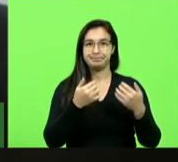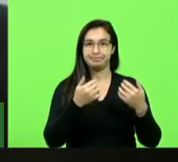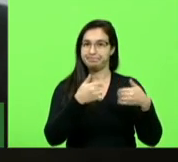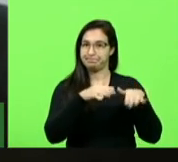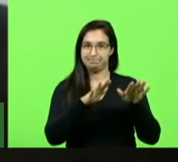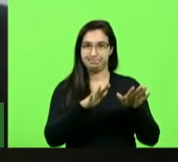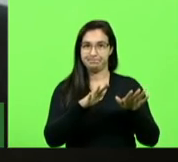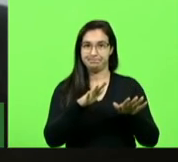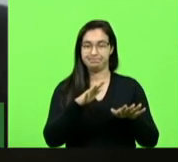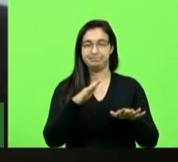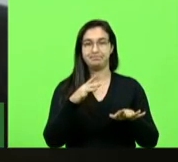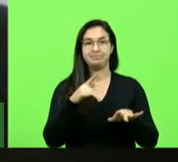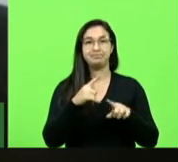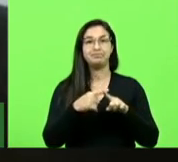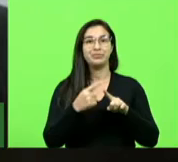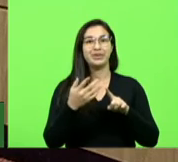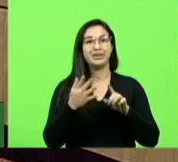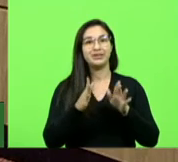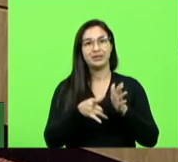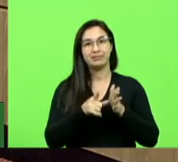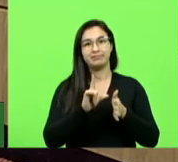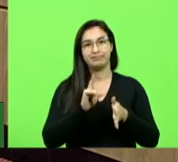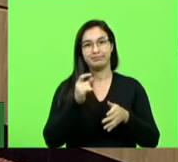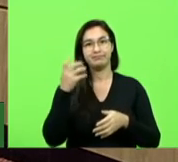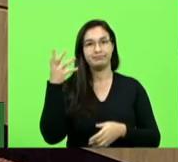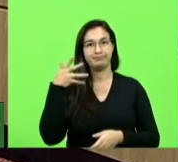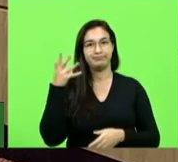no horário do partido. Muito obrigado.